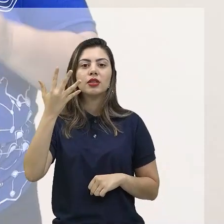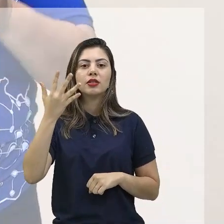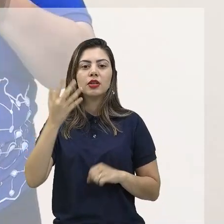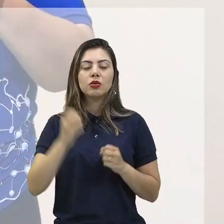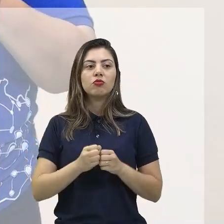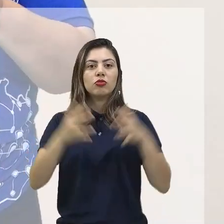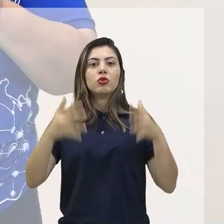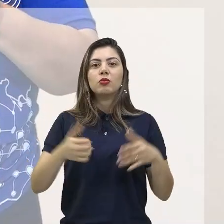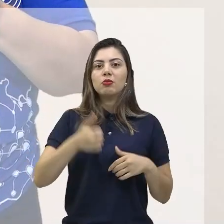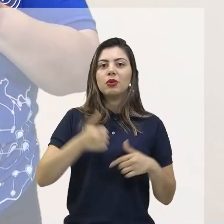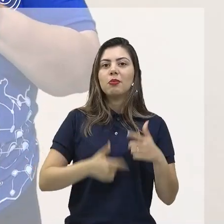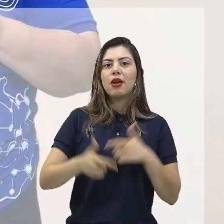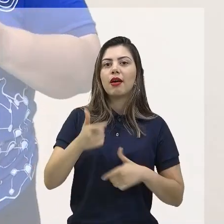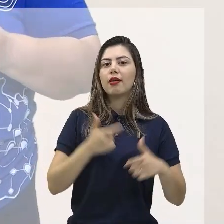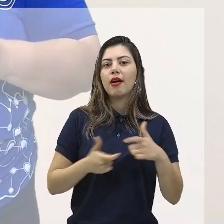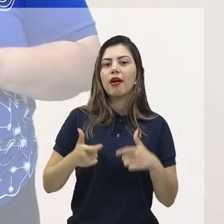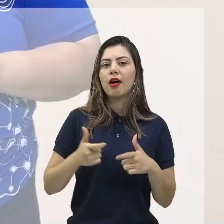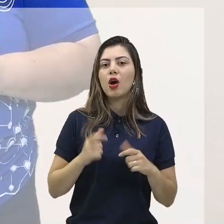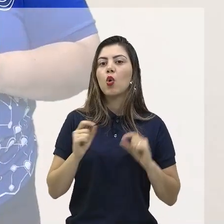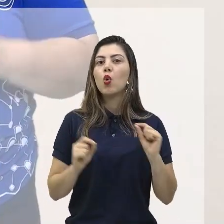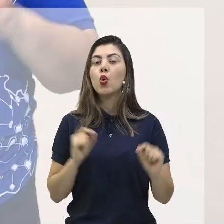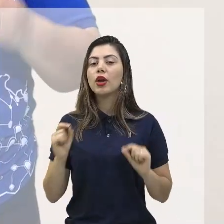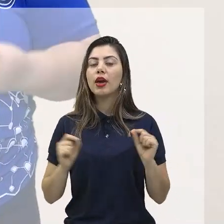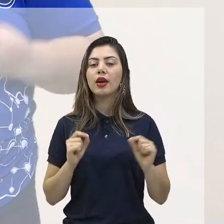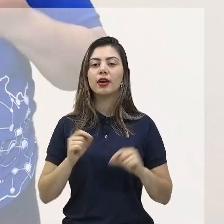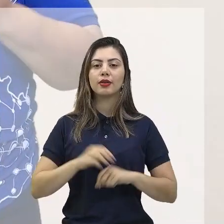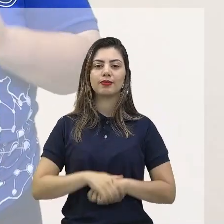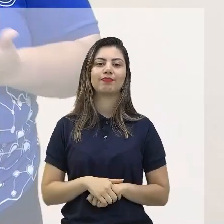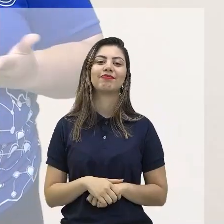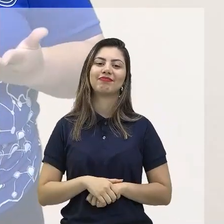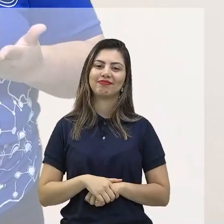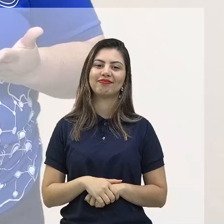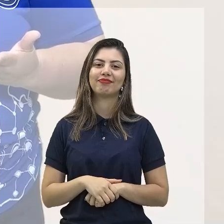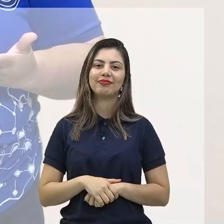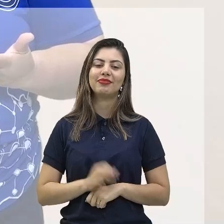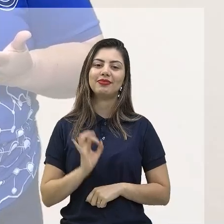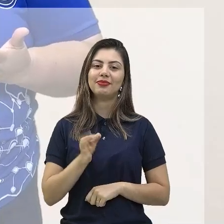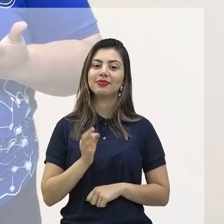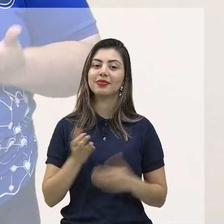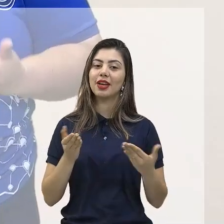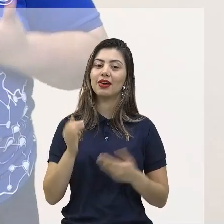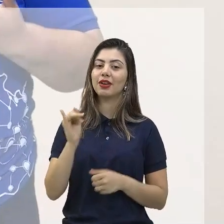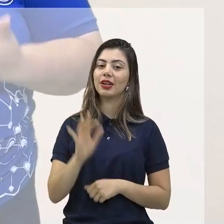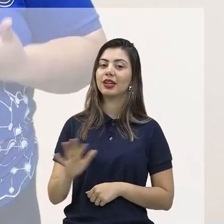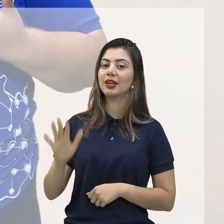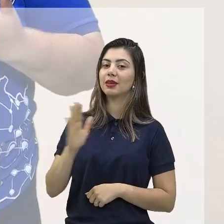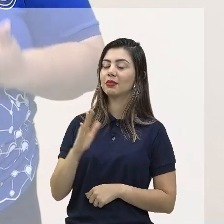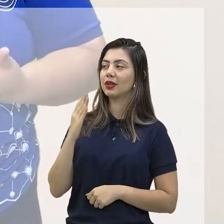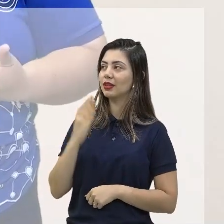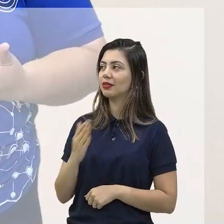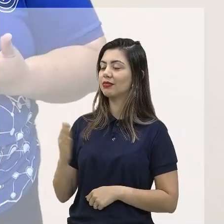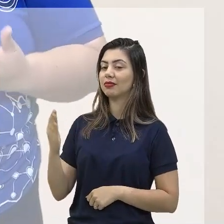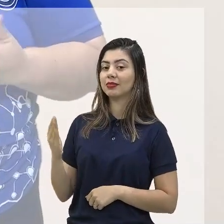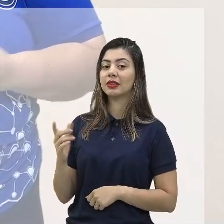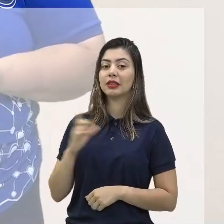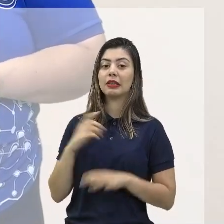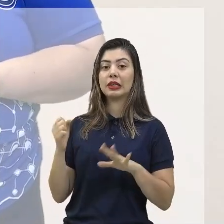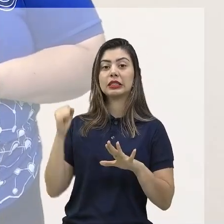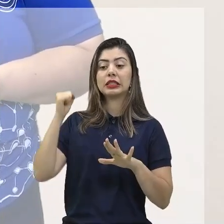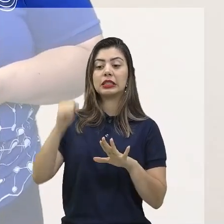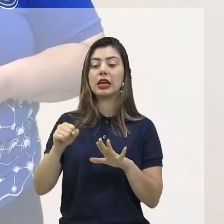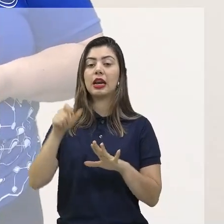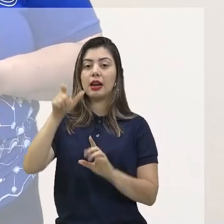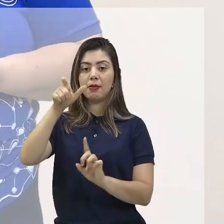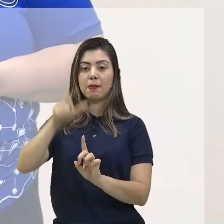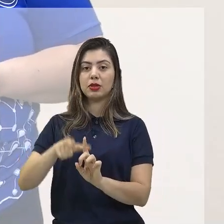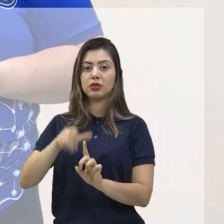meada, aquele fósforo que foi aceso? Exatamente aqui a imagem para vocês. Foi o assassinato do Francisco